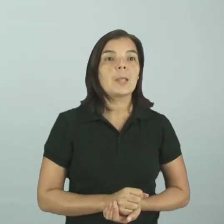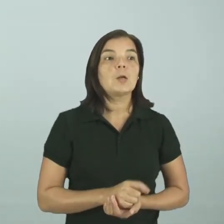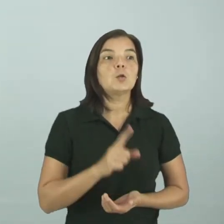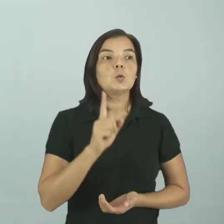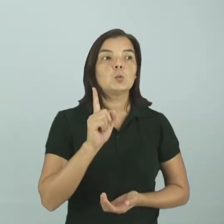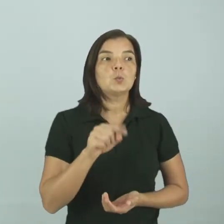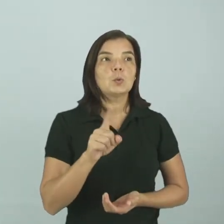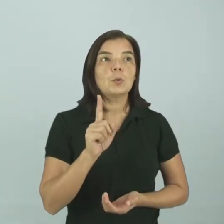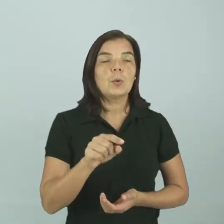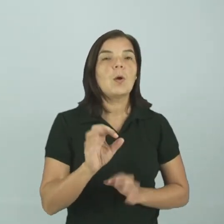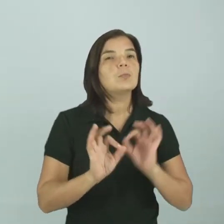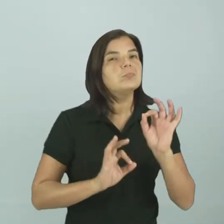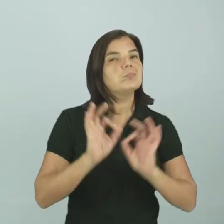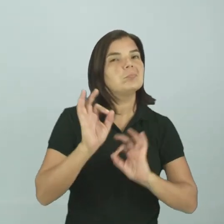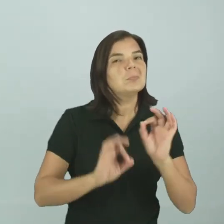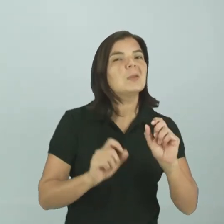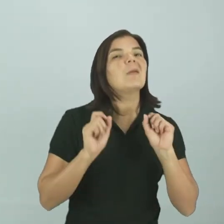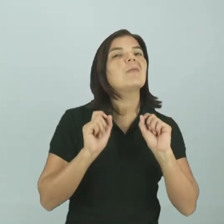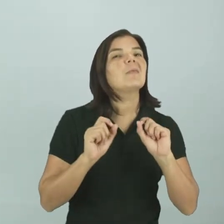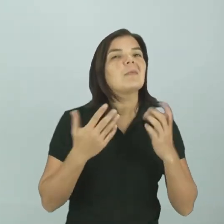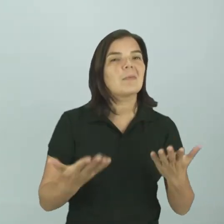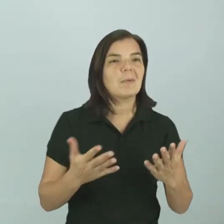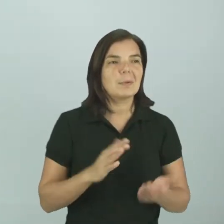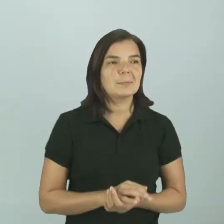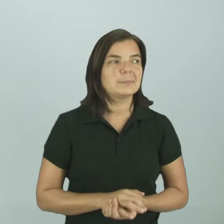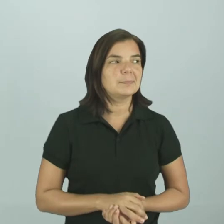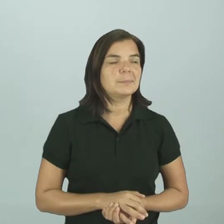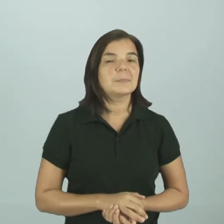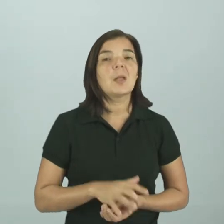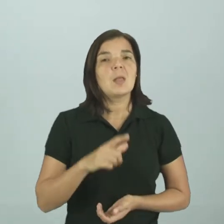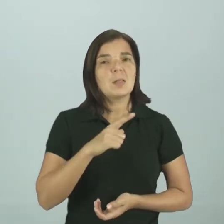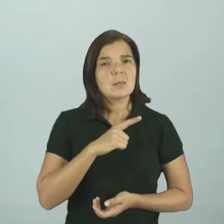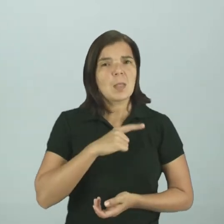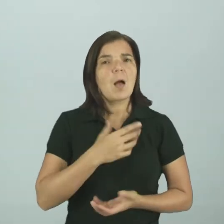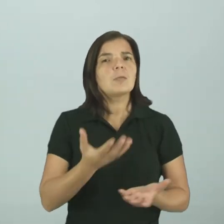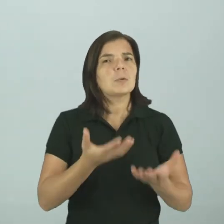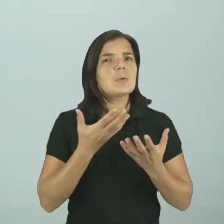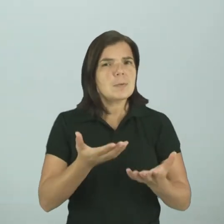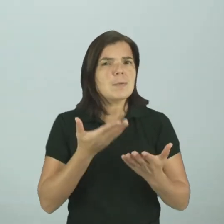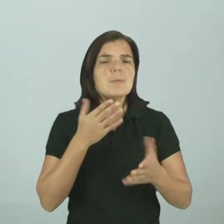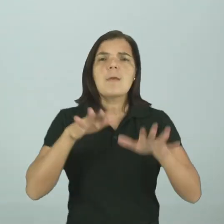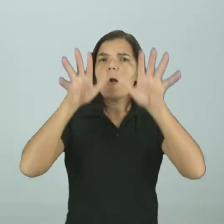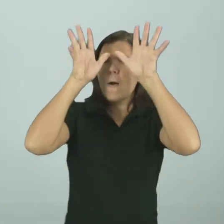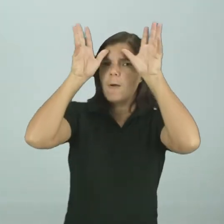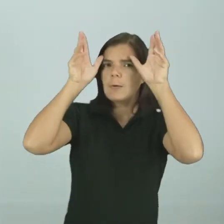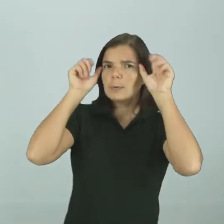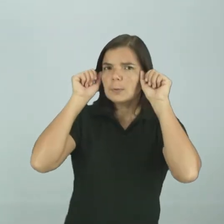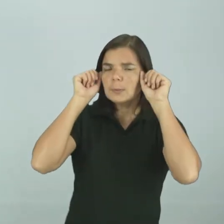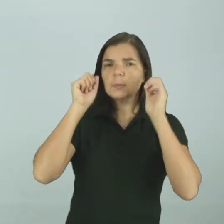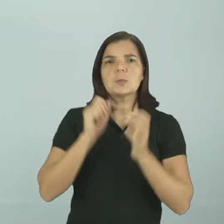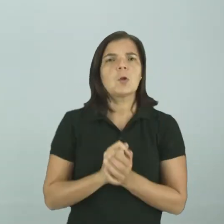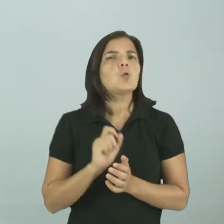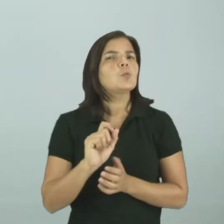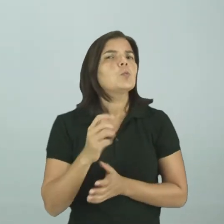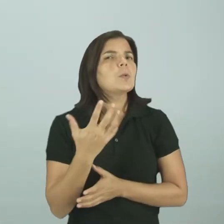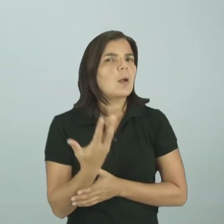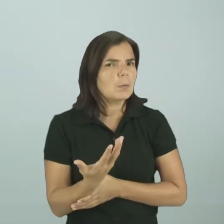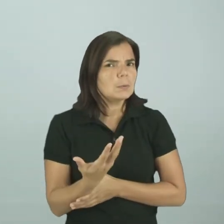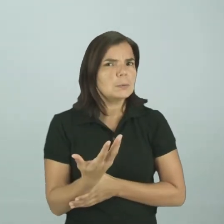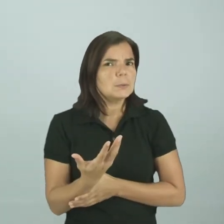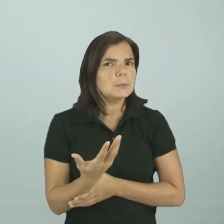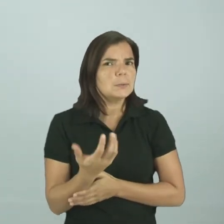tudo isso foi em prol de quê? Eles estavam interessados no Acre? Eles estavam interessados no que acontecia